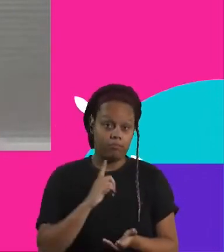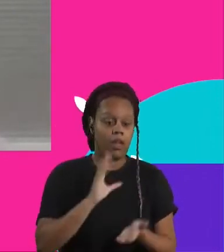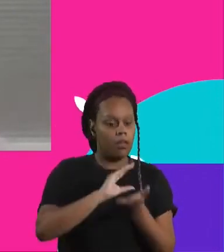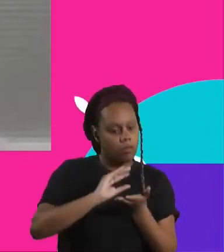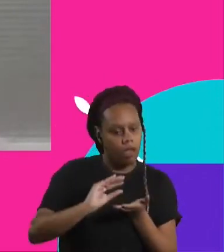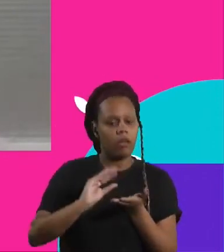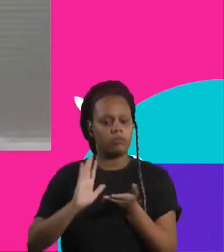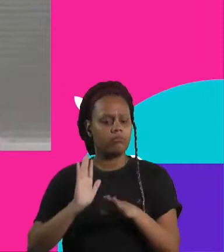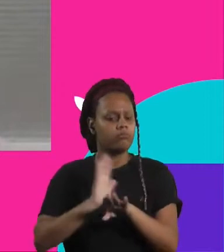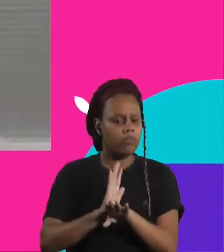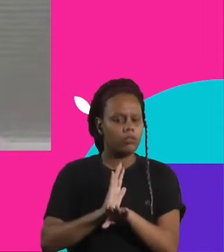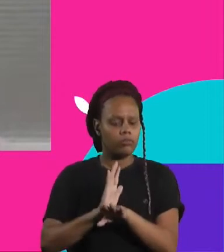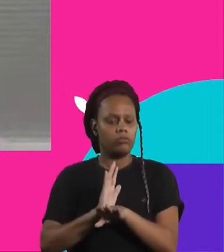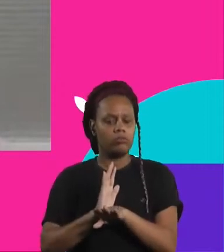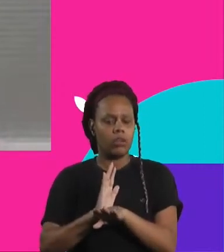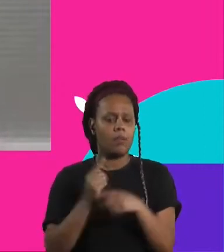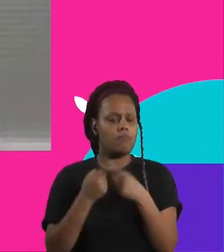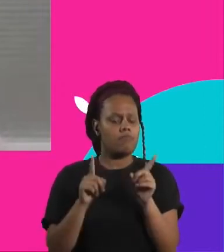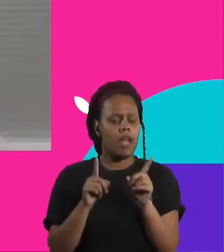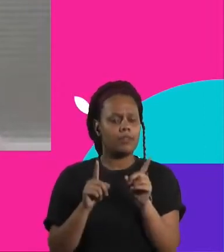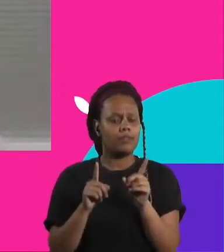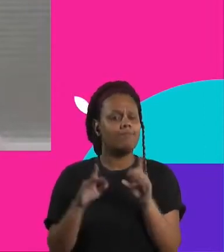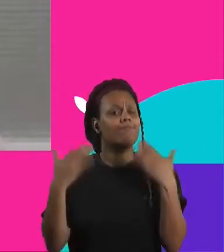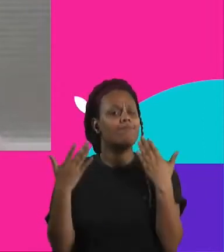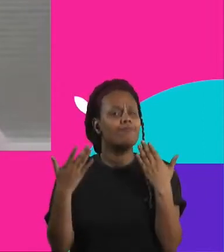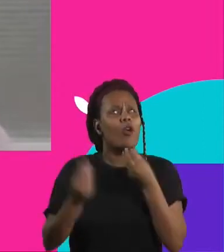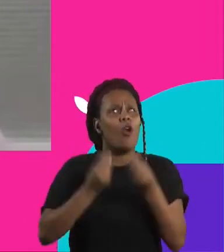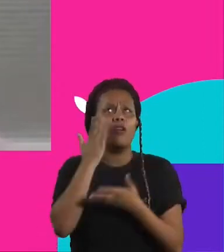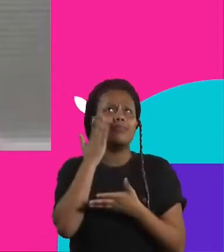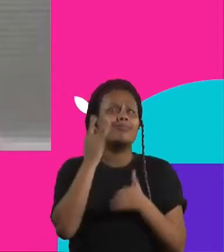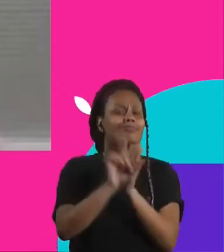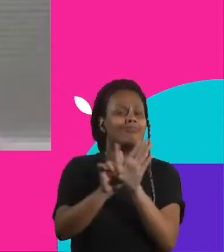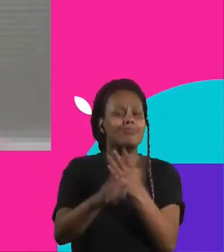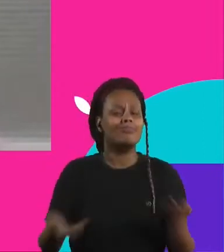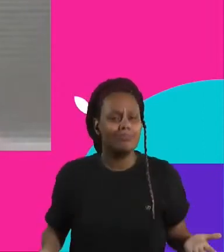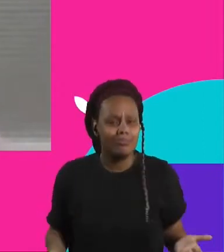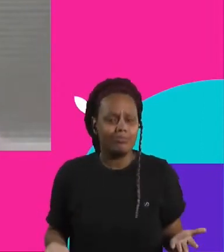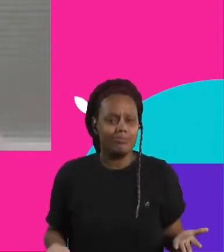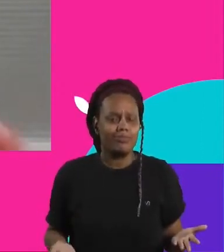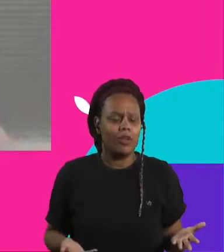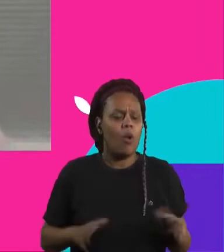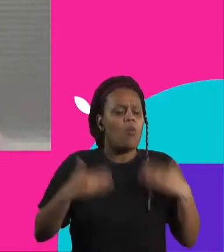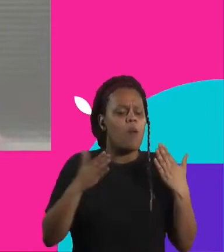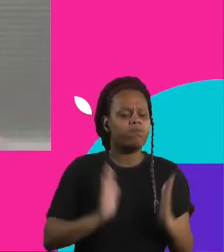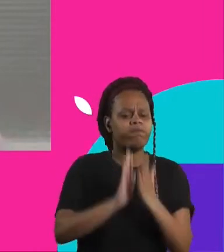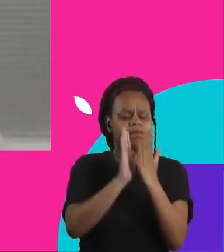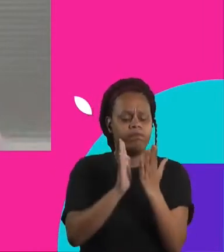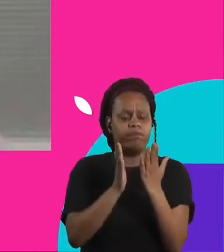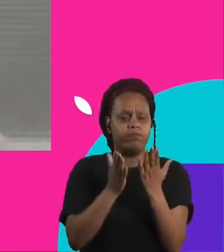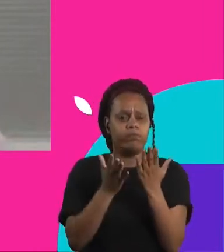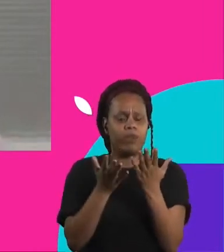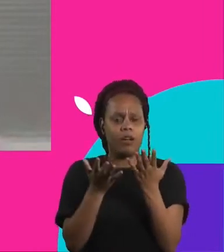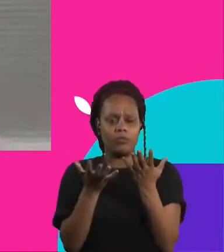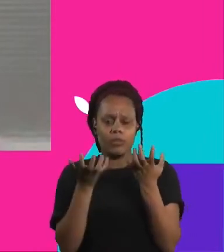coisas, mas quais são as perguntas, né? O que você quer, que tipo de impacto você está querendo causar? qual é a pergunta que você tem que fazer